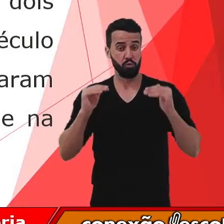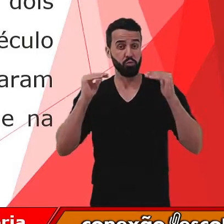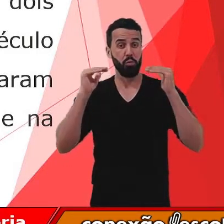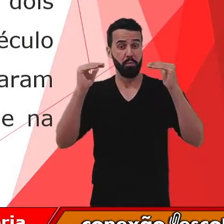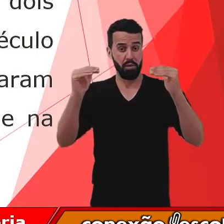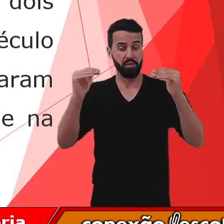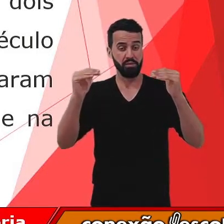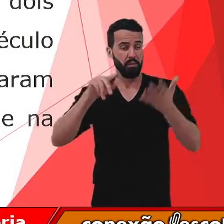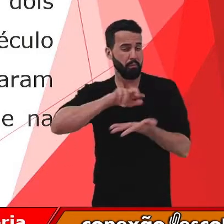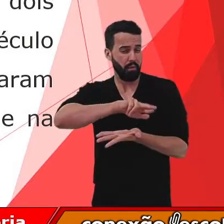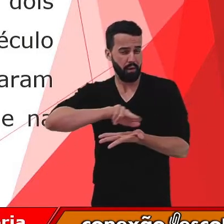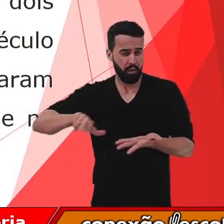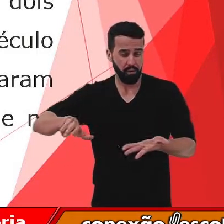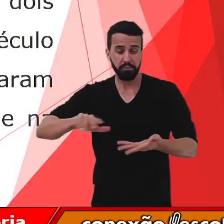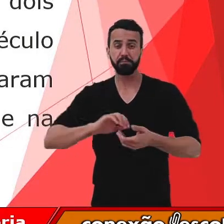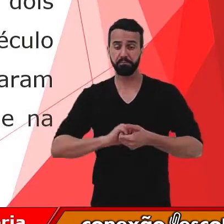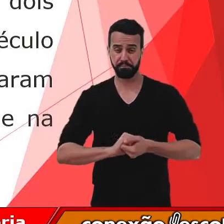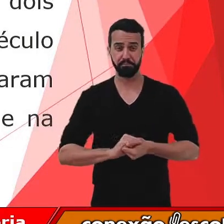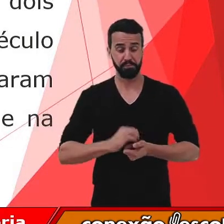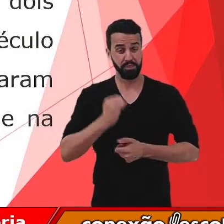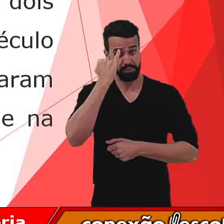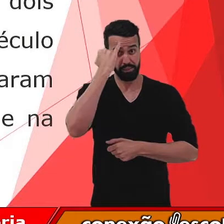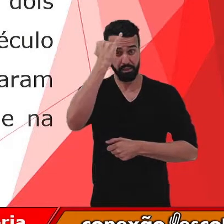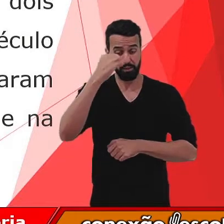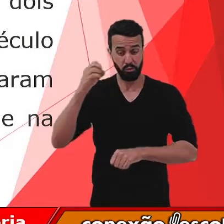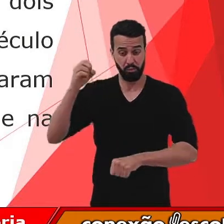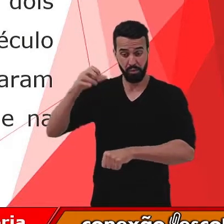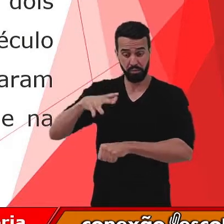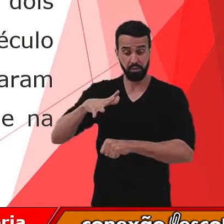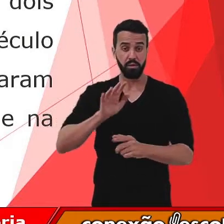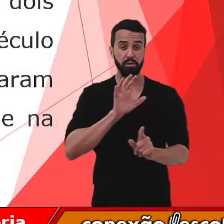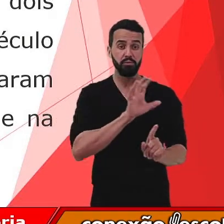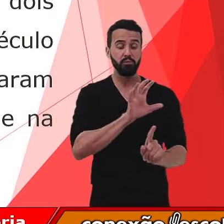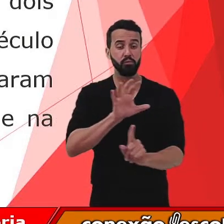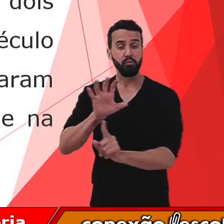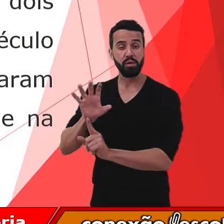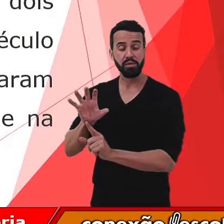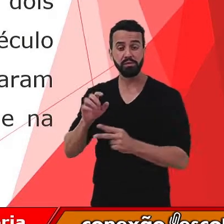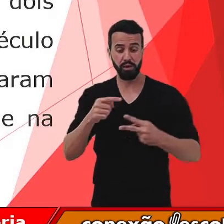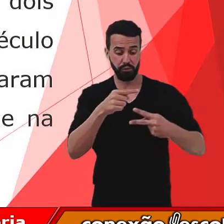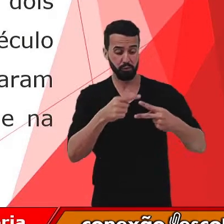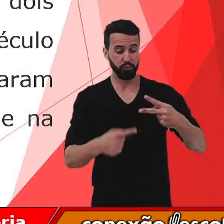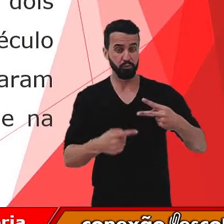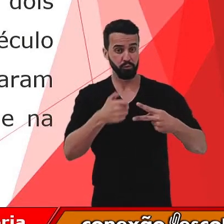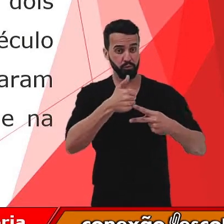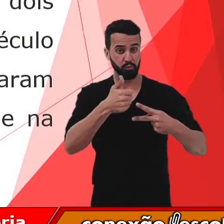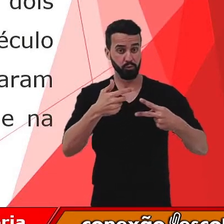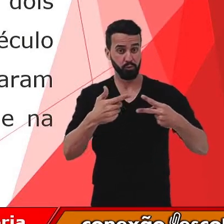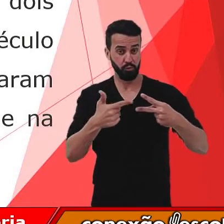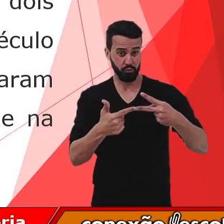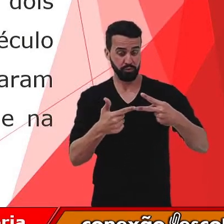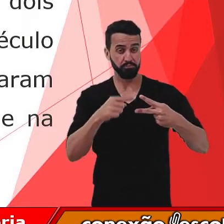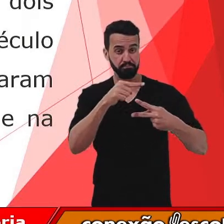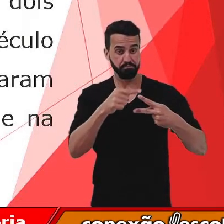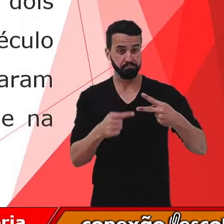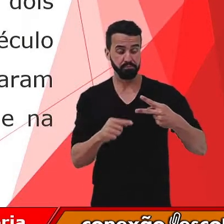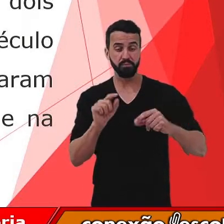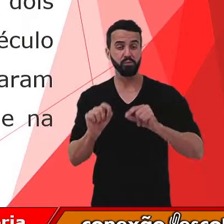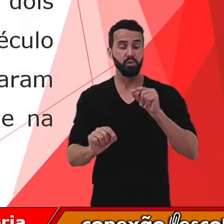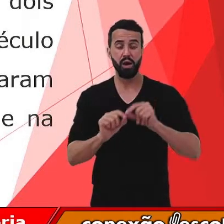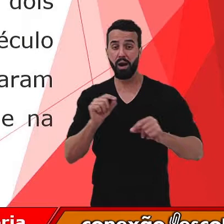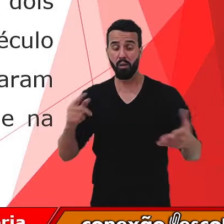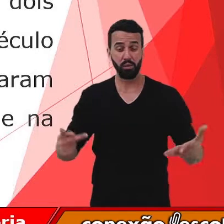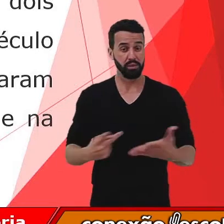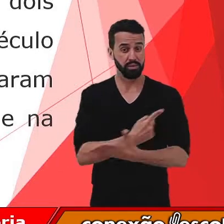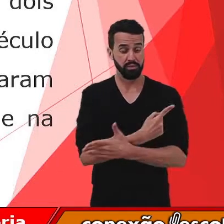ideias iluministas exerceram grande influência sobre dois importantes movimentos revolucionários,